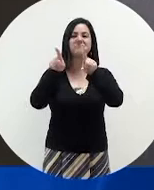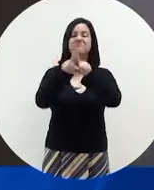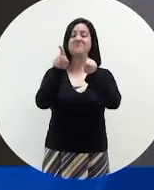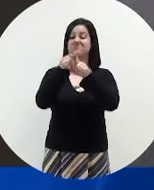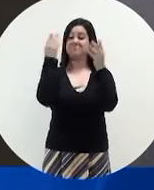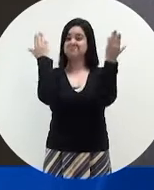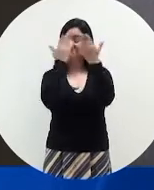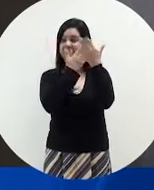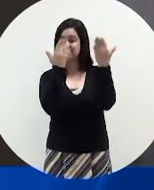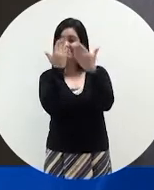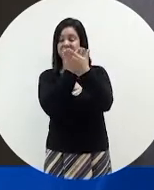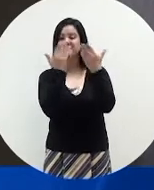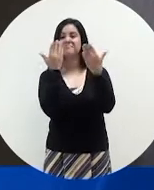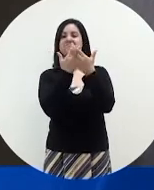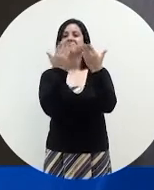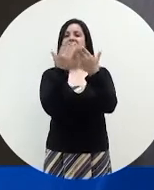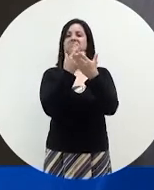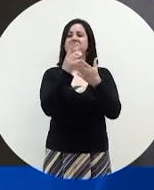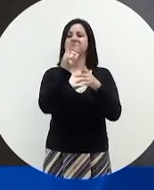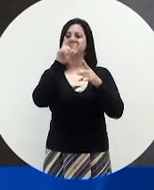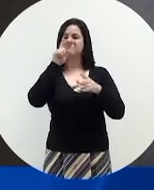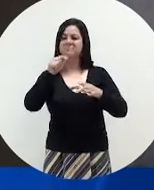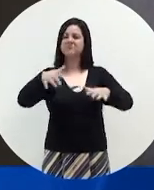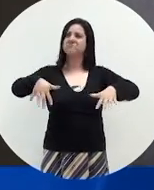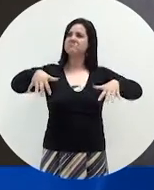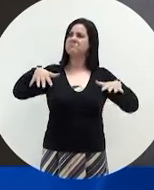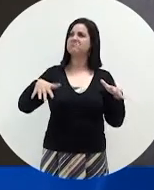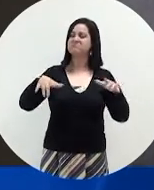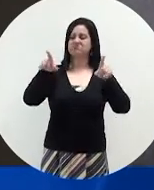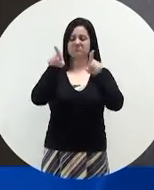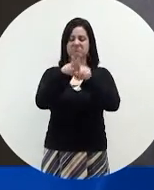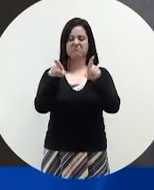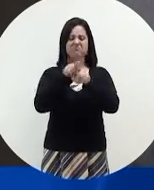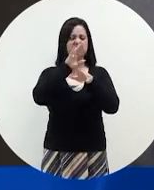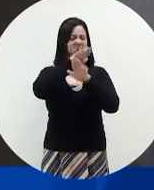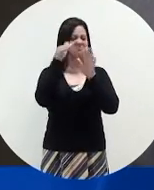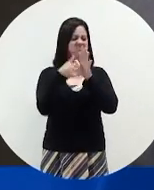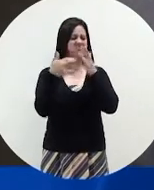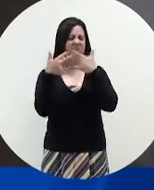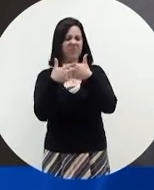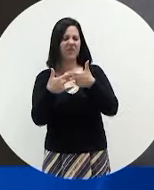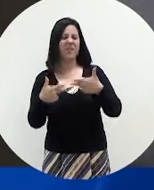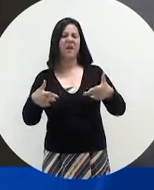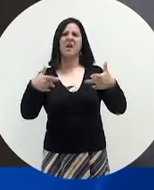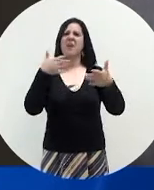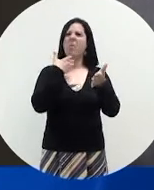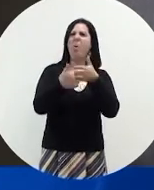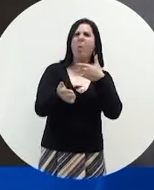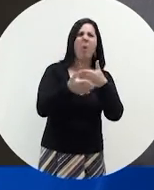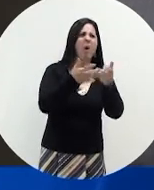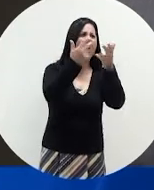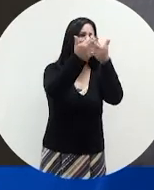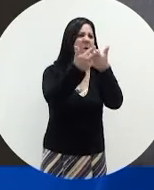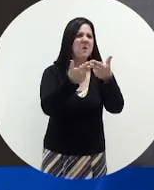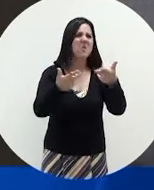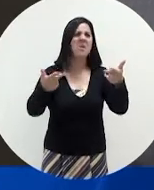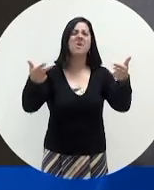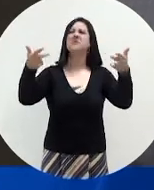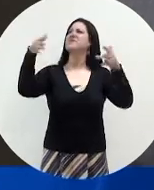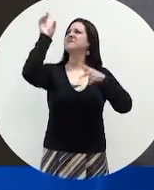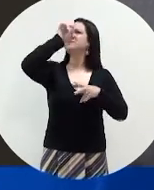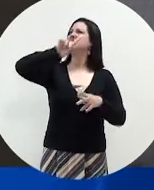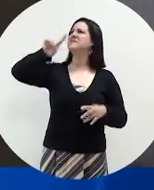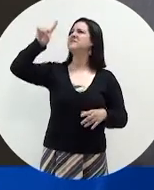pois nele foram criadas todas as coisas, nos céus e sobre a terra,